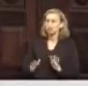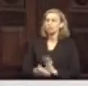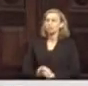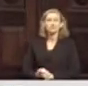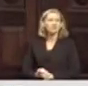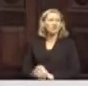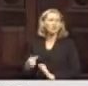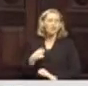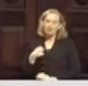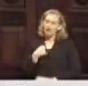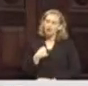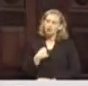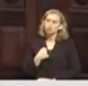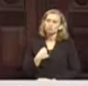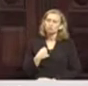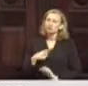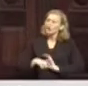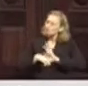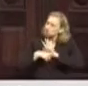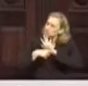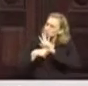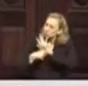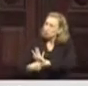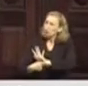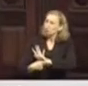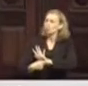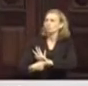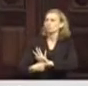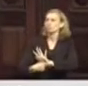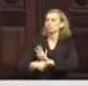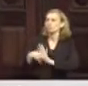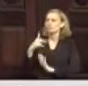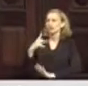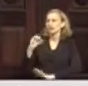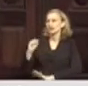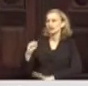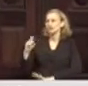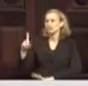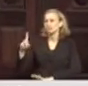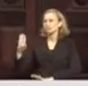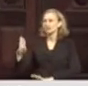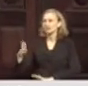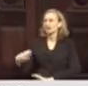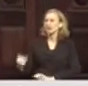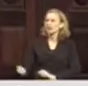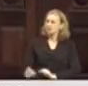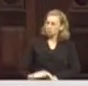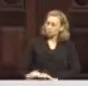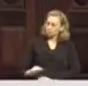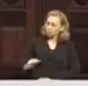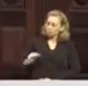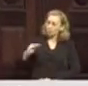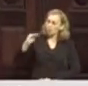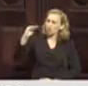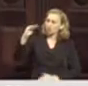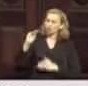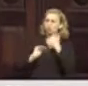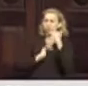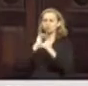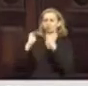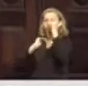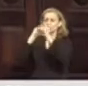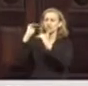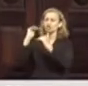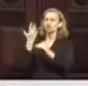daqueles que ajudou que ele viesse para o partido. Ele cresceu no partido, chegou